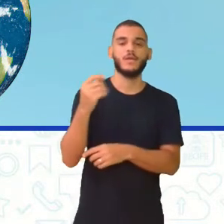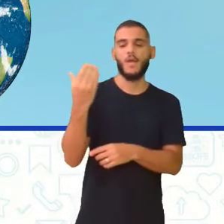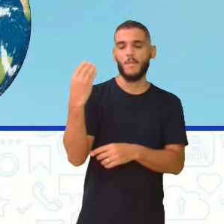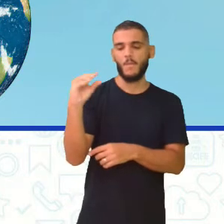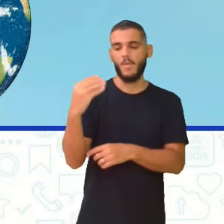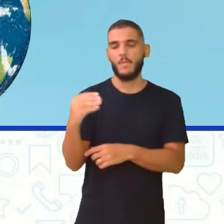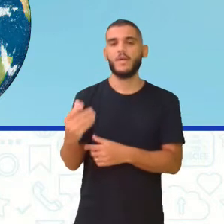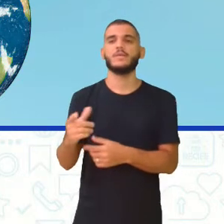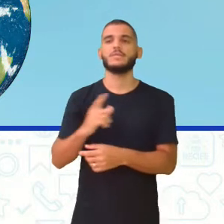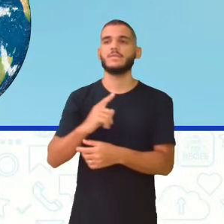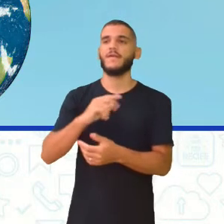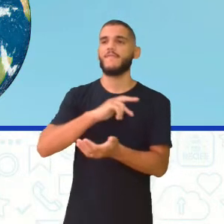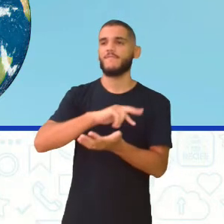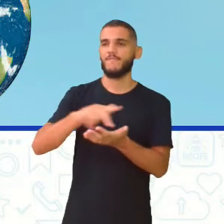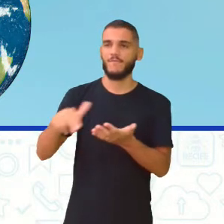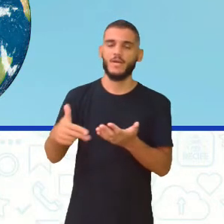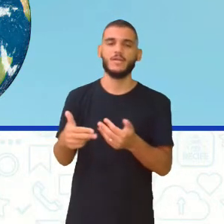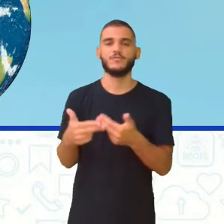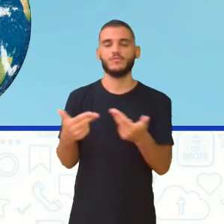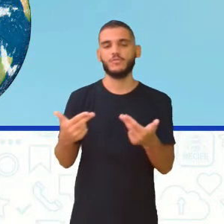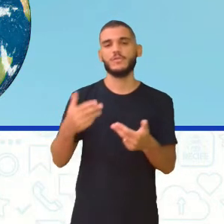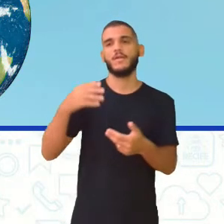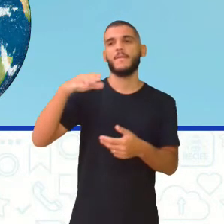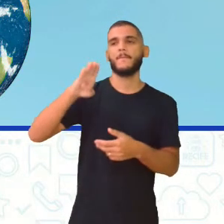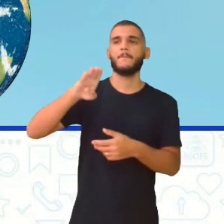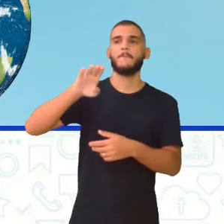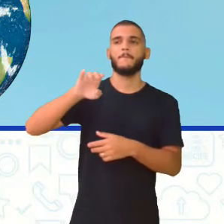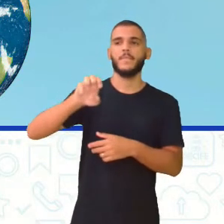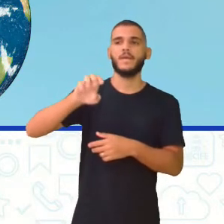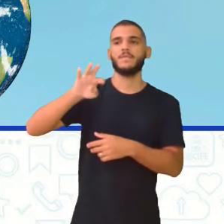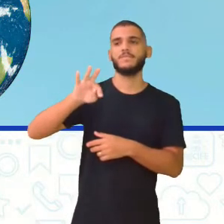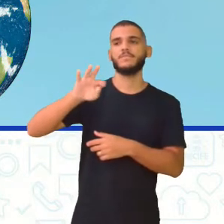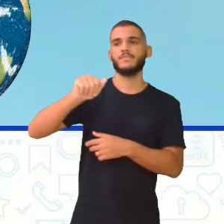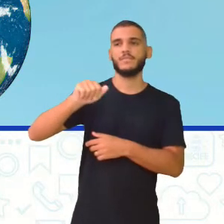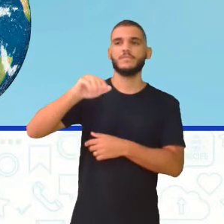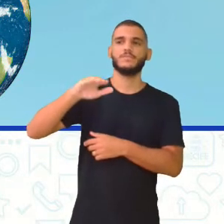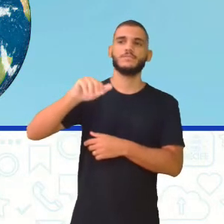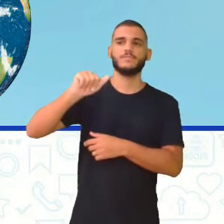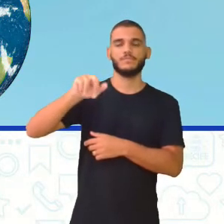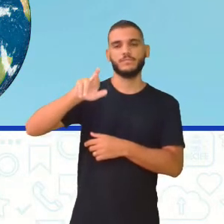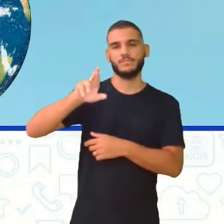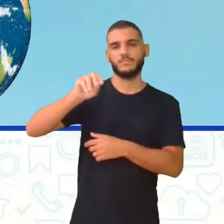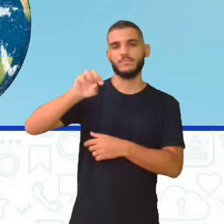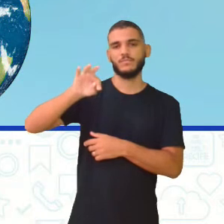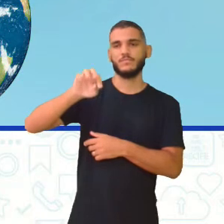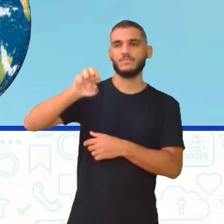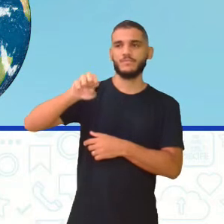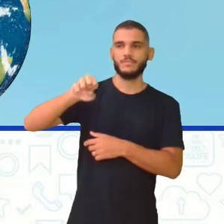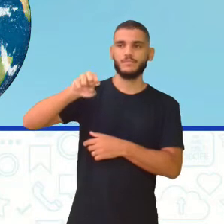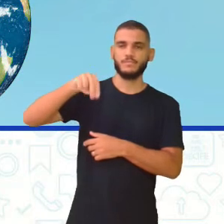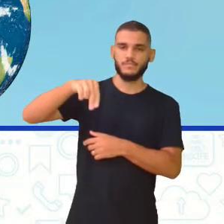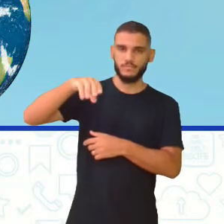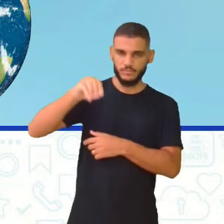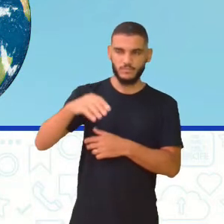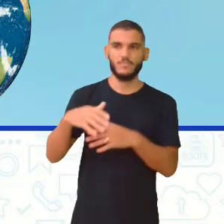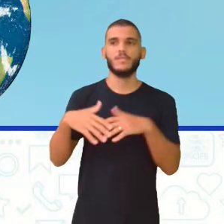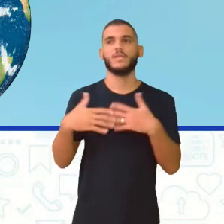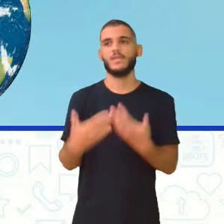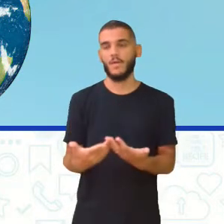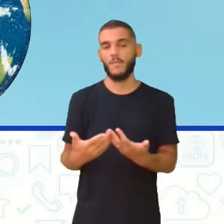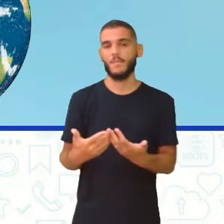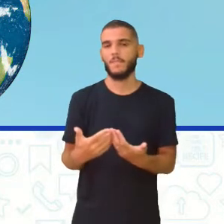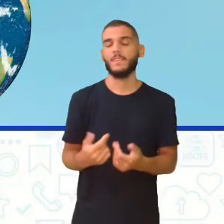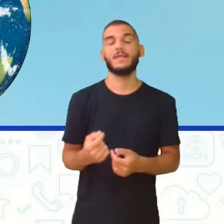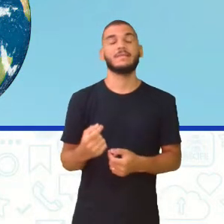de beta-caroteno. Mas aqui o planetinha Terra está dizendo um recadinho para a gente. Não adianta ter tudo isso. É